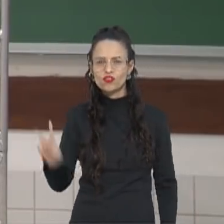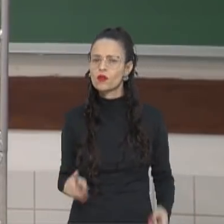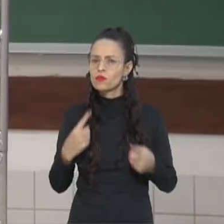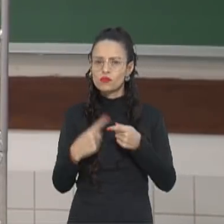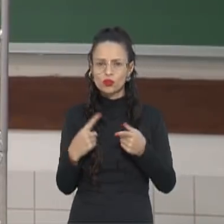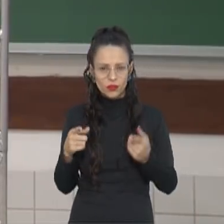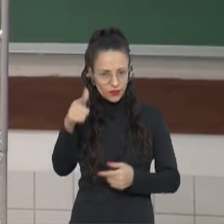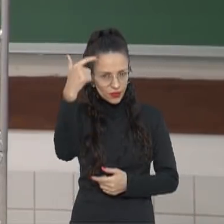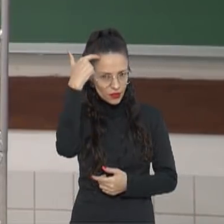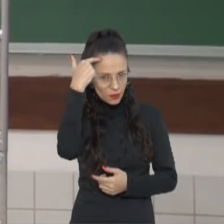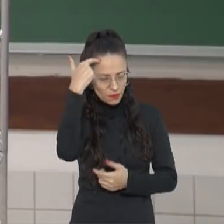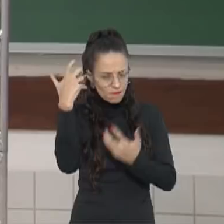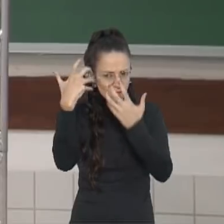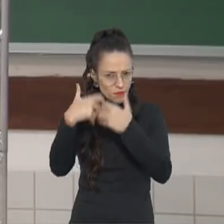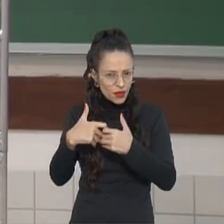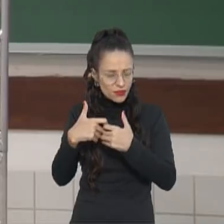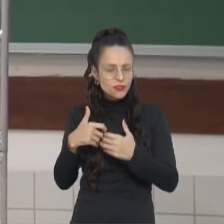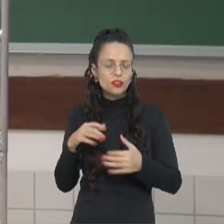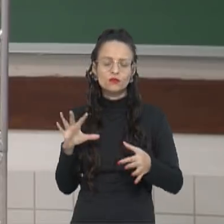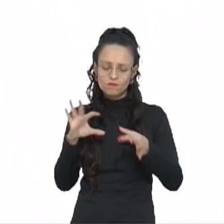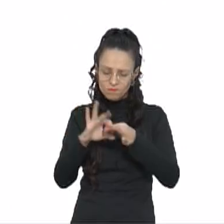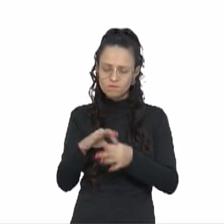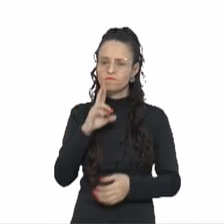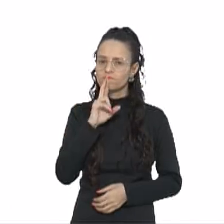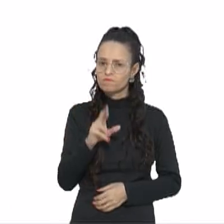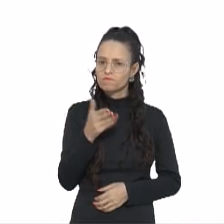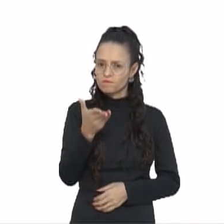Sul? Pensando na Guerra Fria, responde aí.